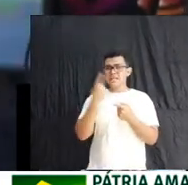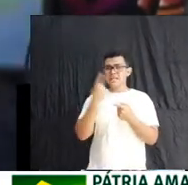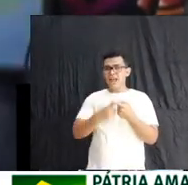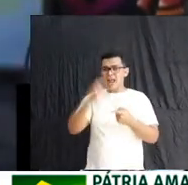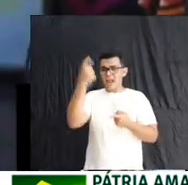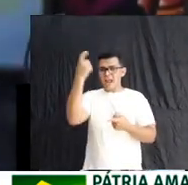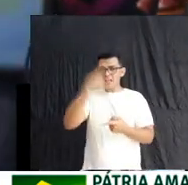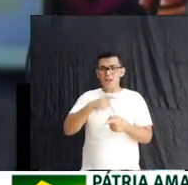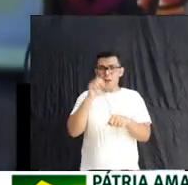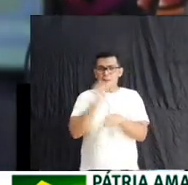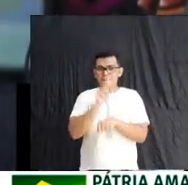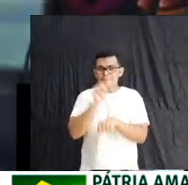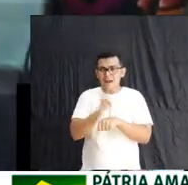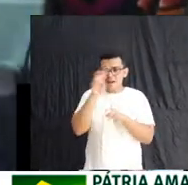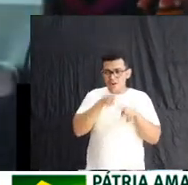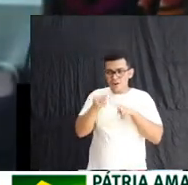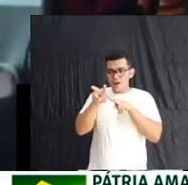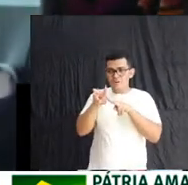de te olhar.